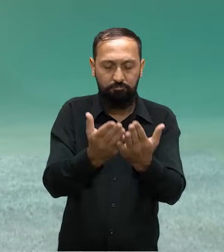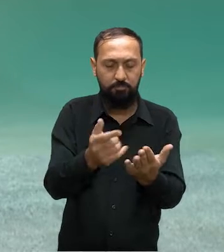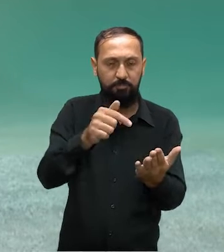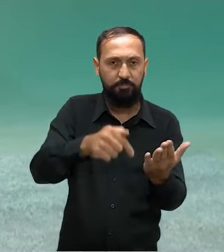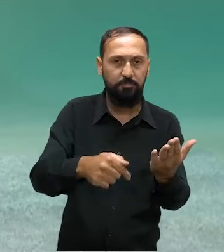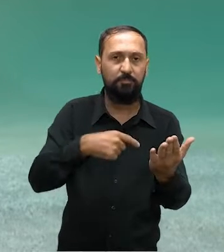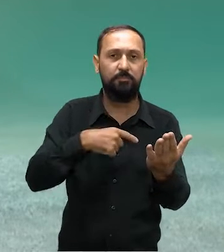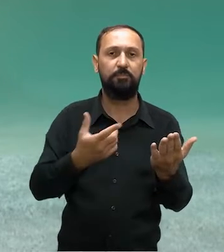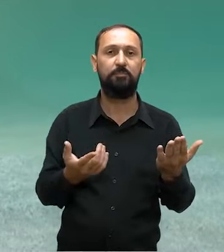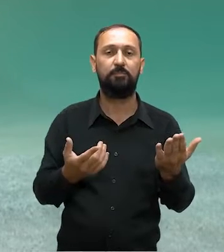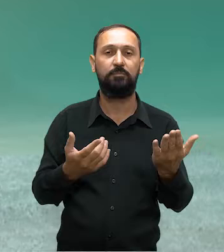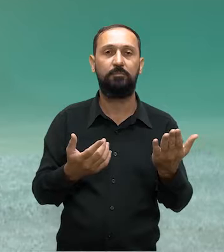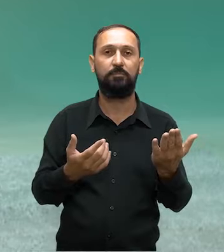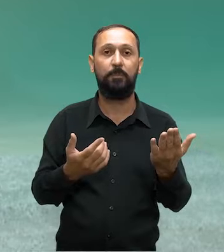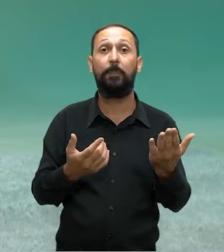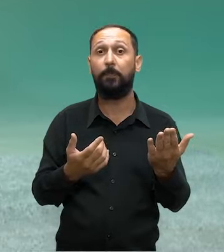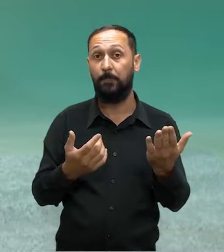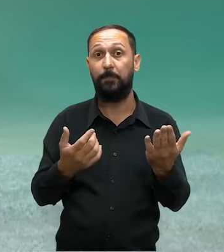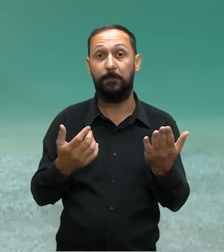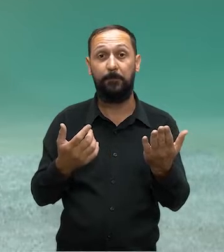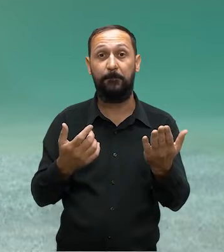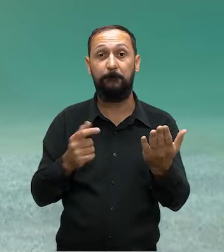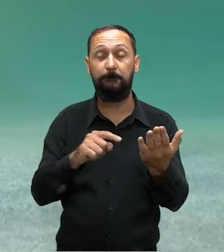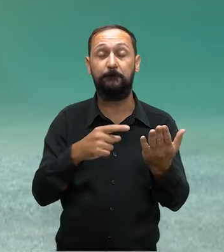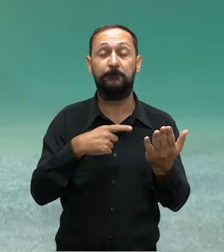cartilha que a gente tem há bastante tempo. E,